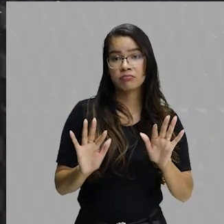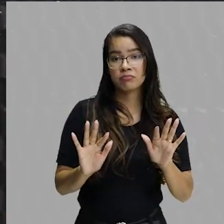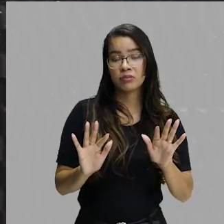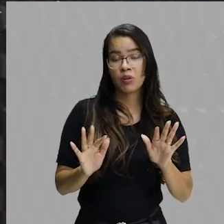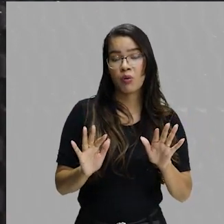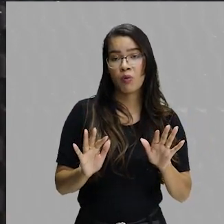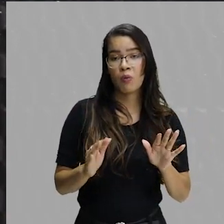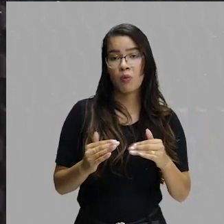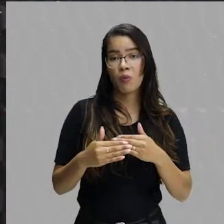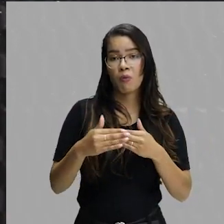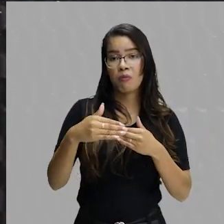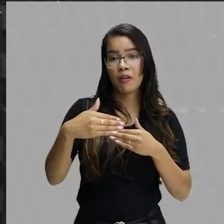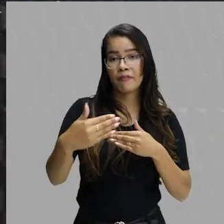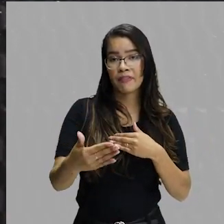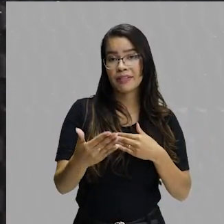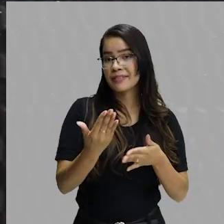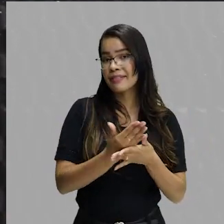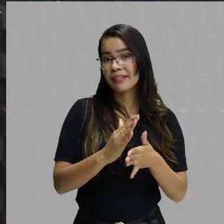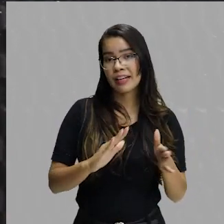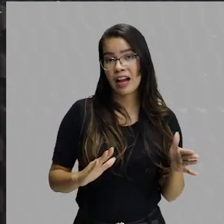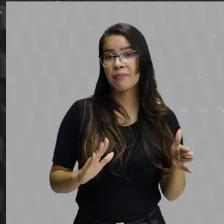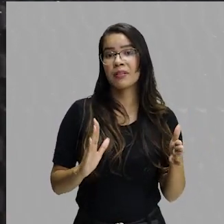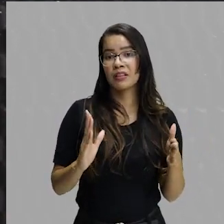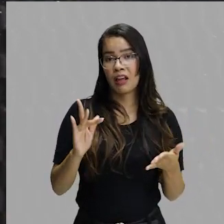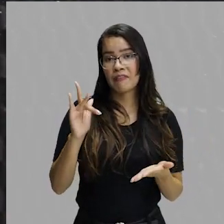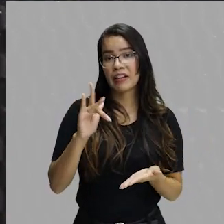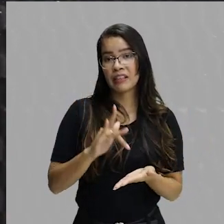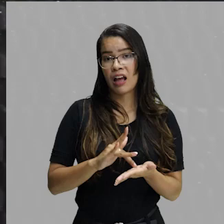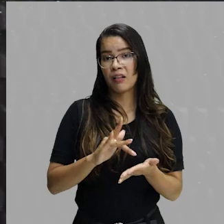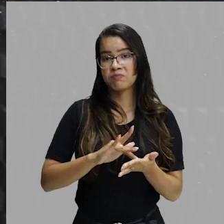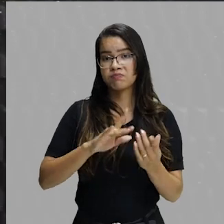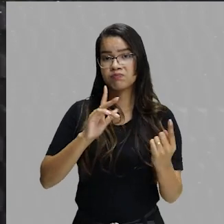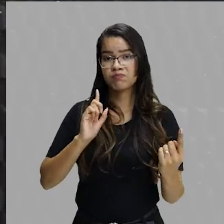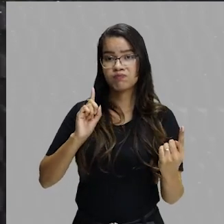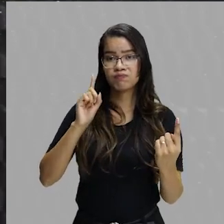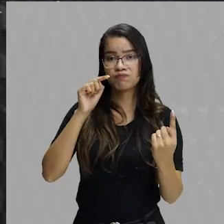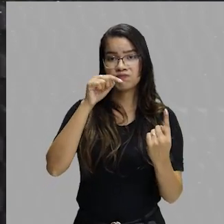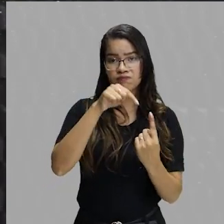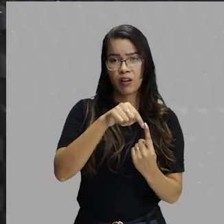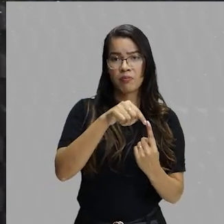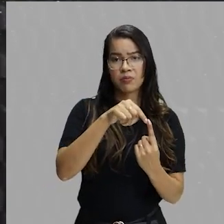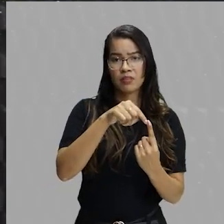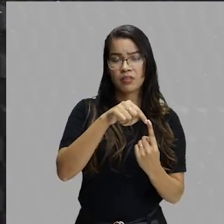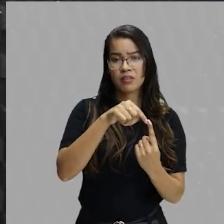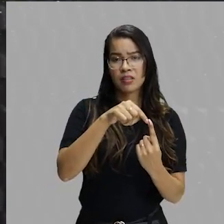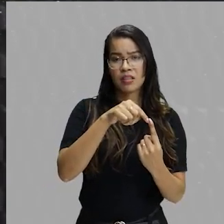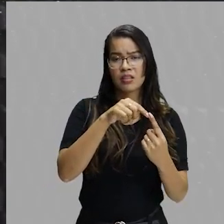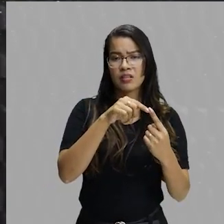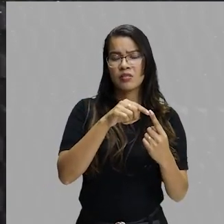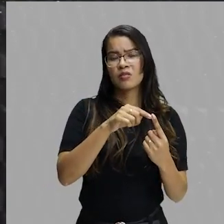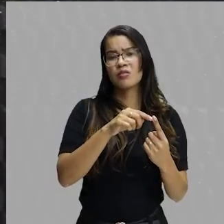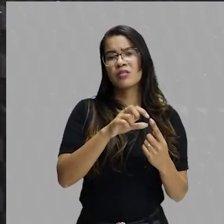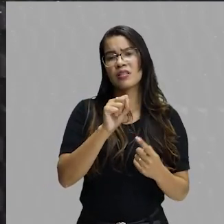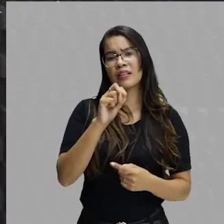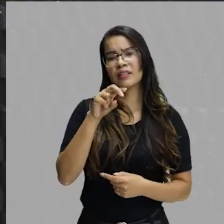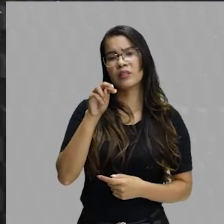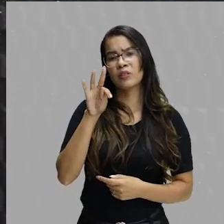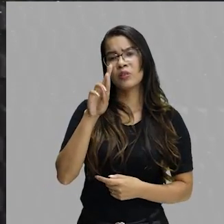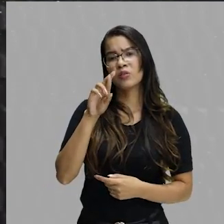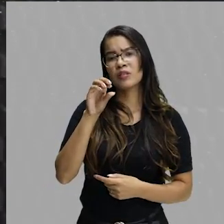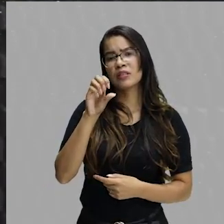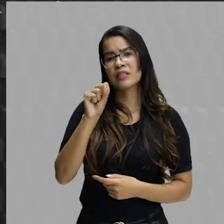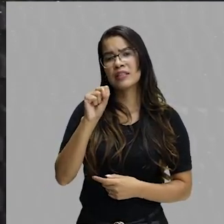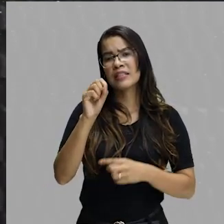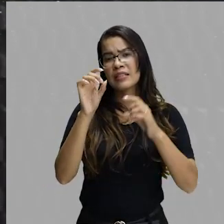na verdade, né, atingindo os setores principalmente das elites. Na medida que as